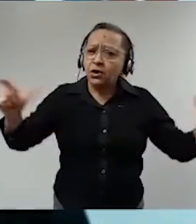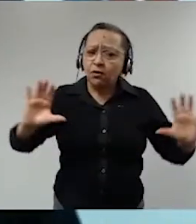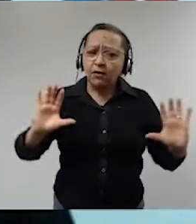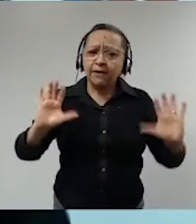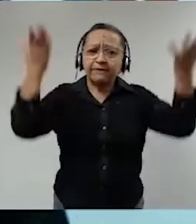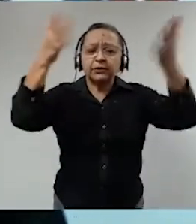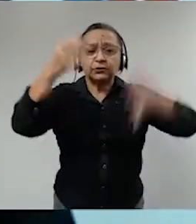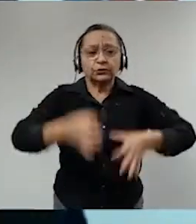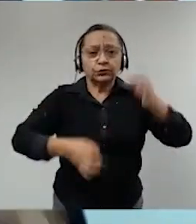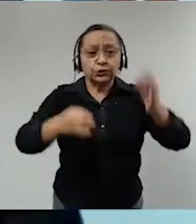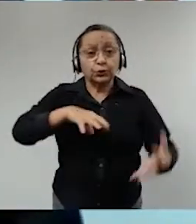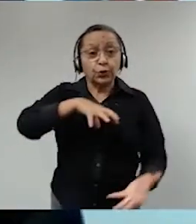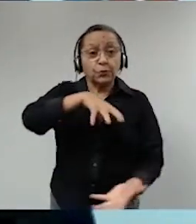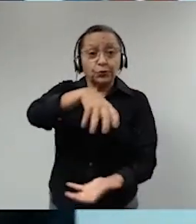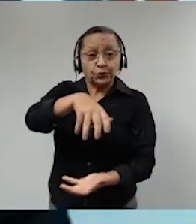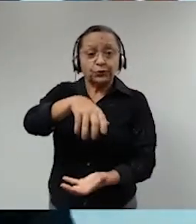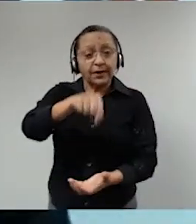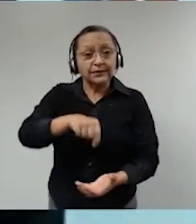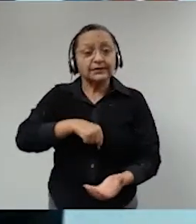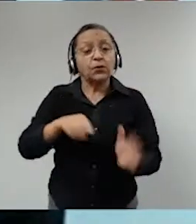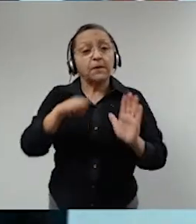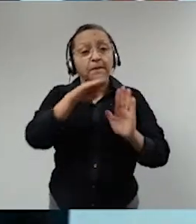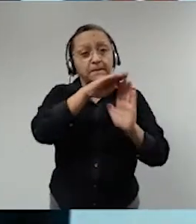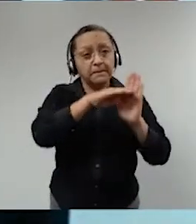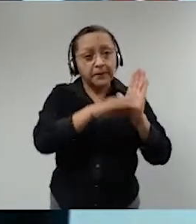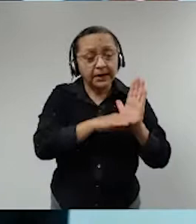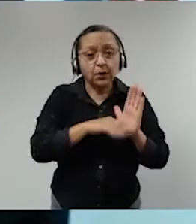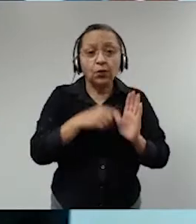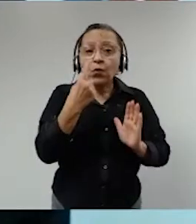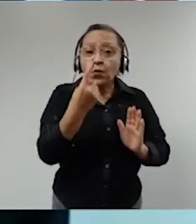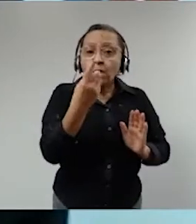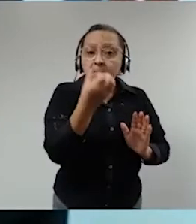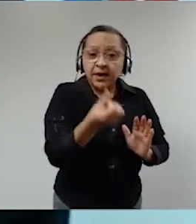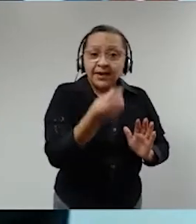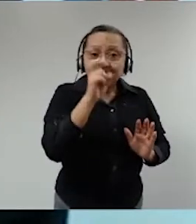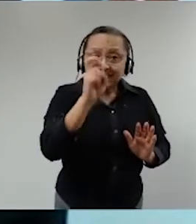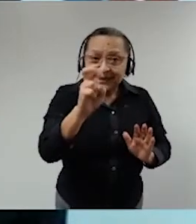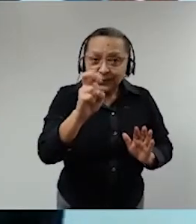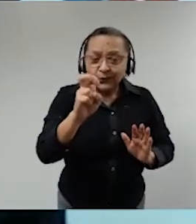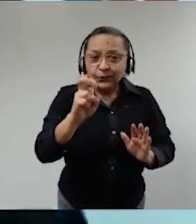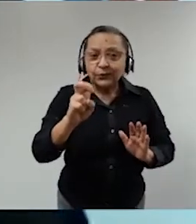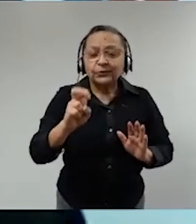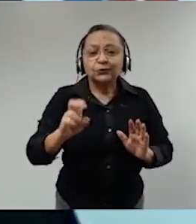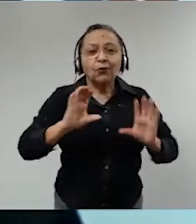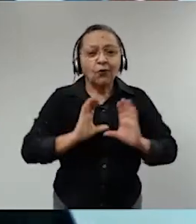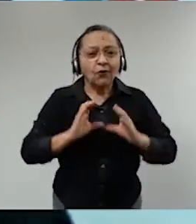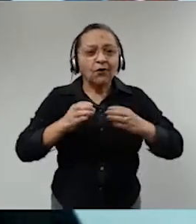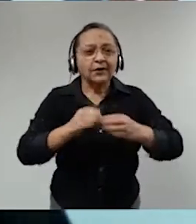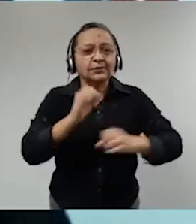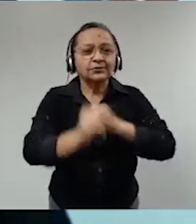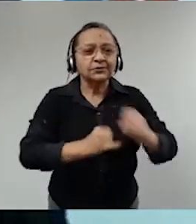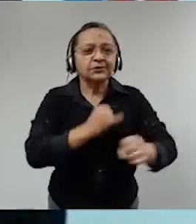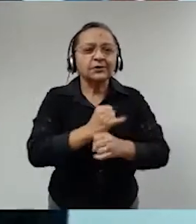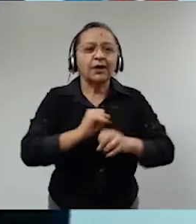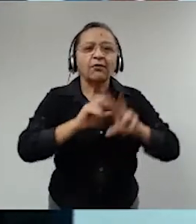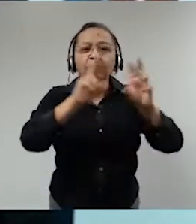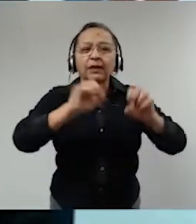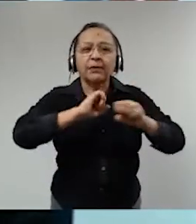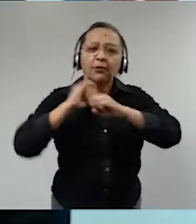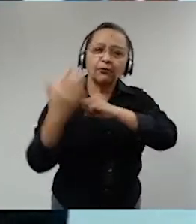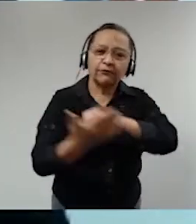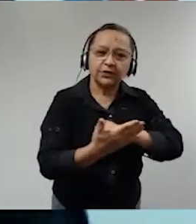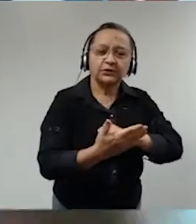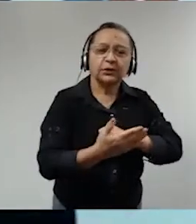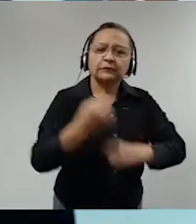disse, esse é o painel 165 do primeiro Congresso Digital Covid-19, repercussões jurídicas e sociais da